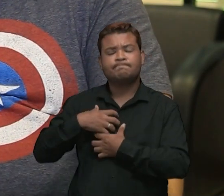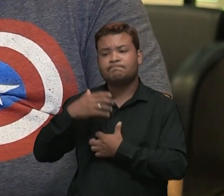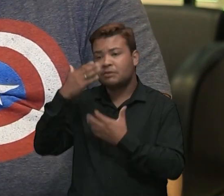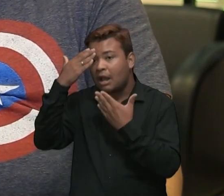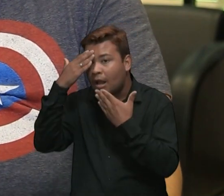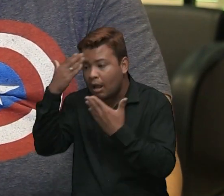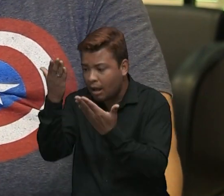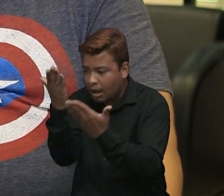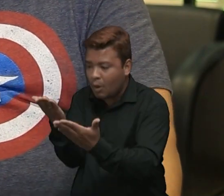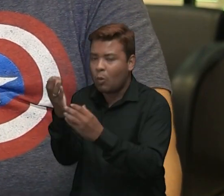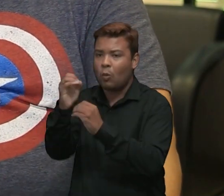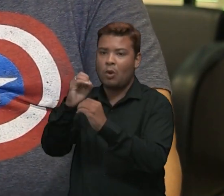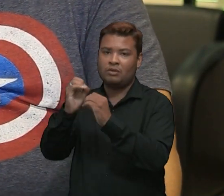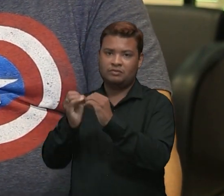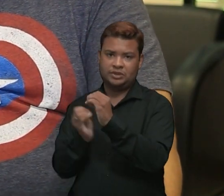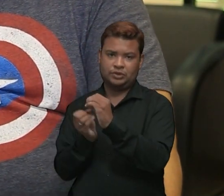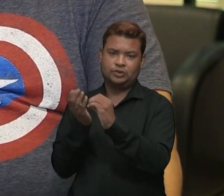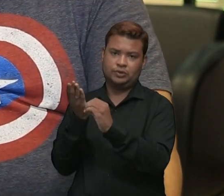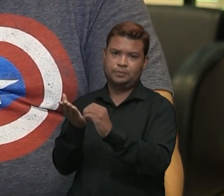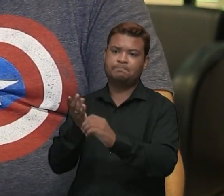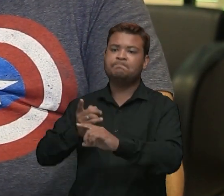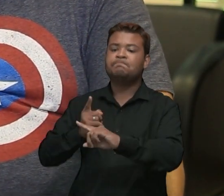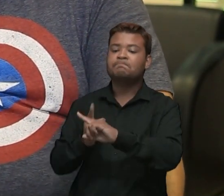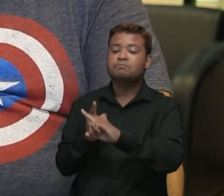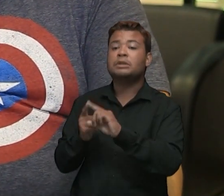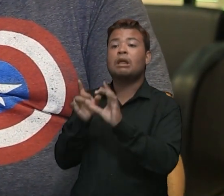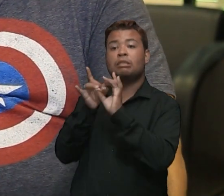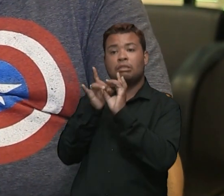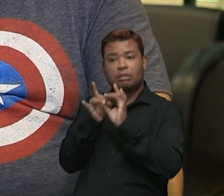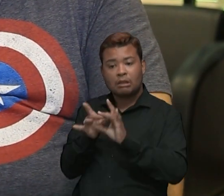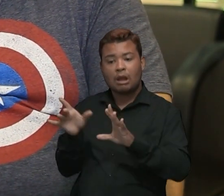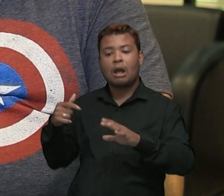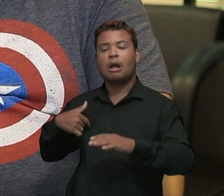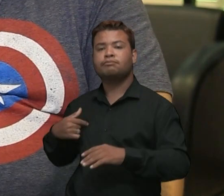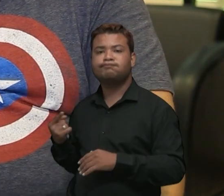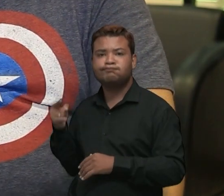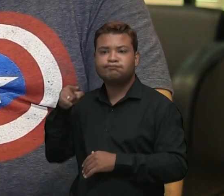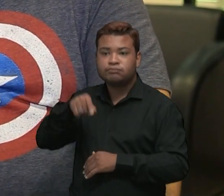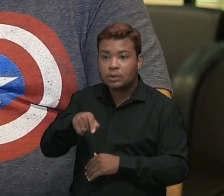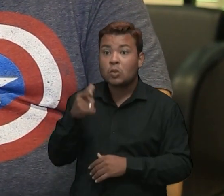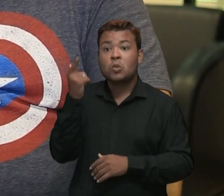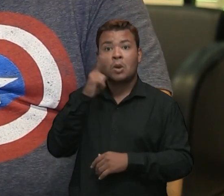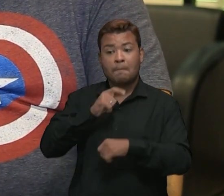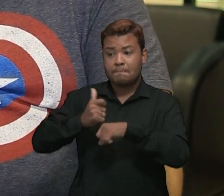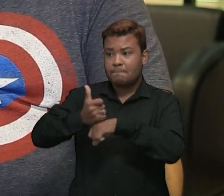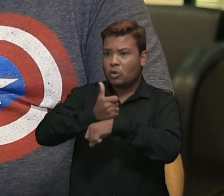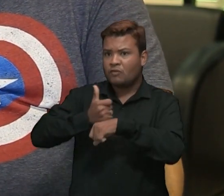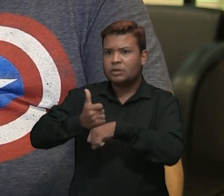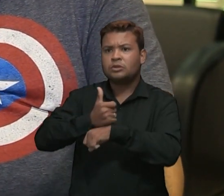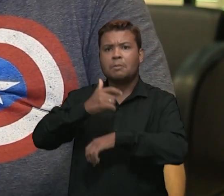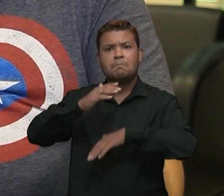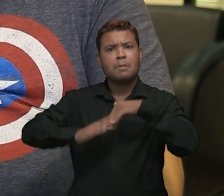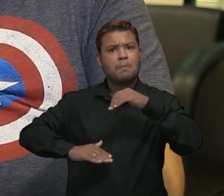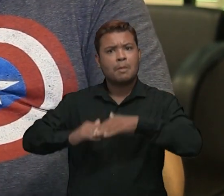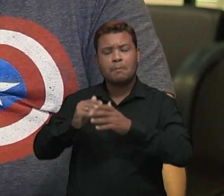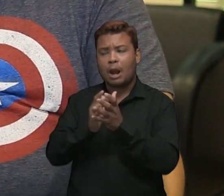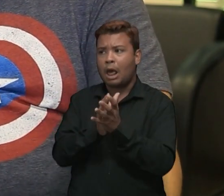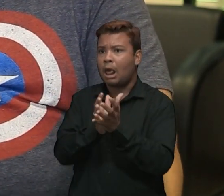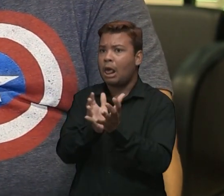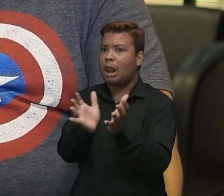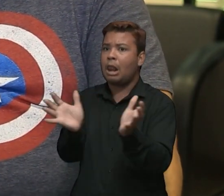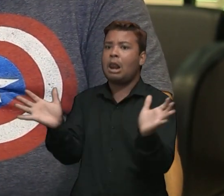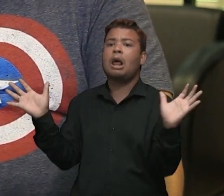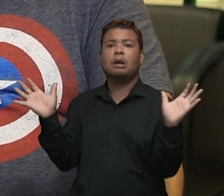UFG nesse sentido de ter me permitido uma expansão profissional. porque eu posso e